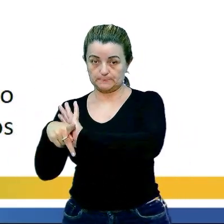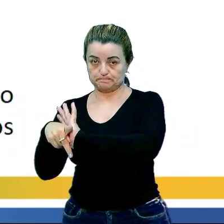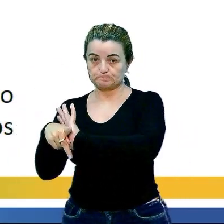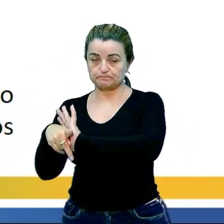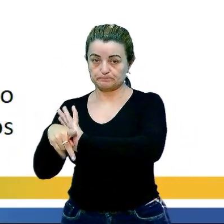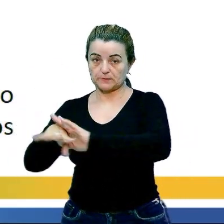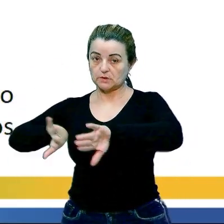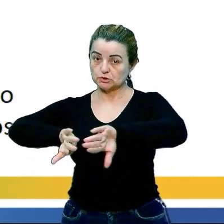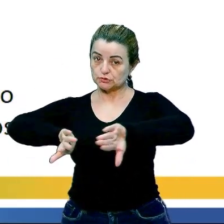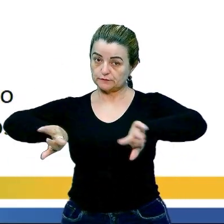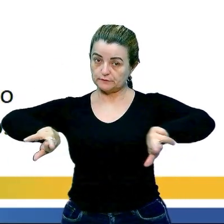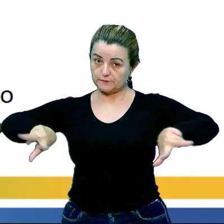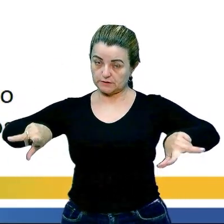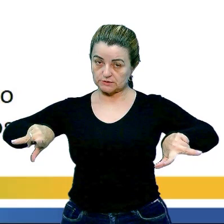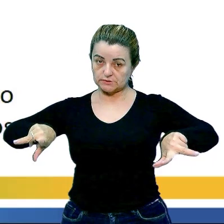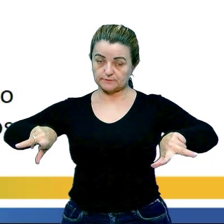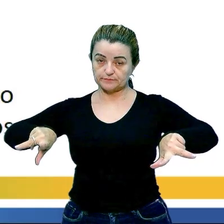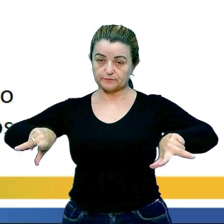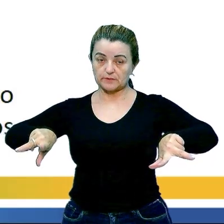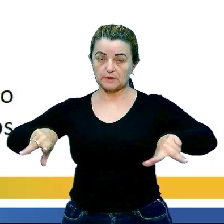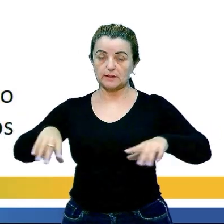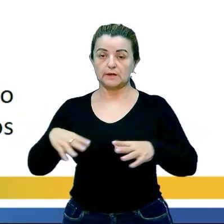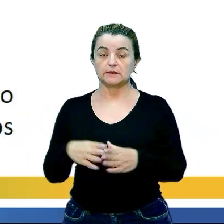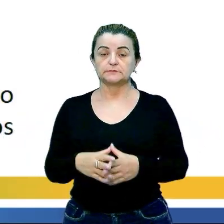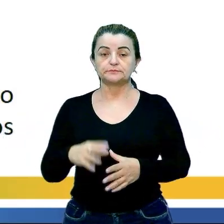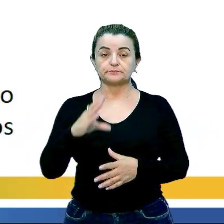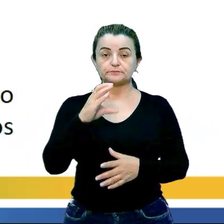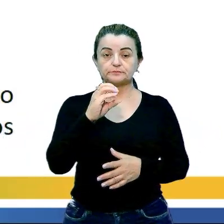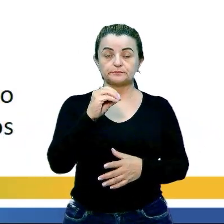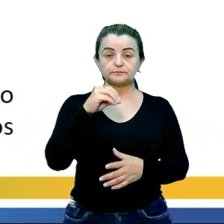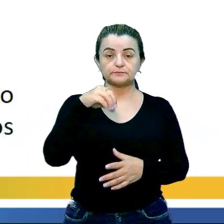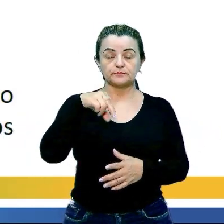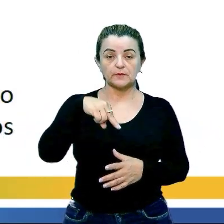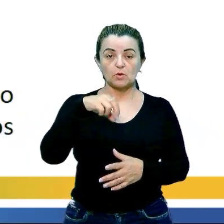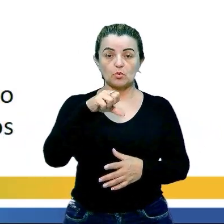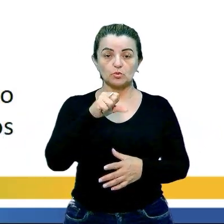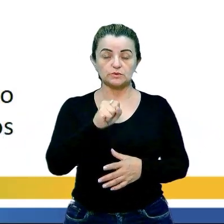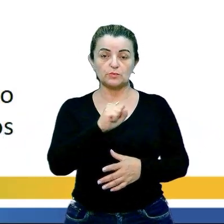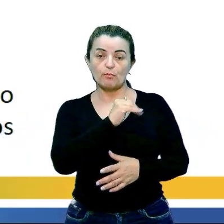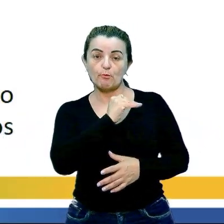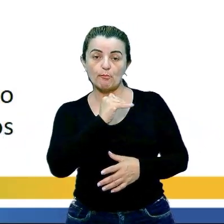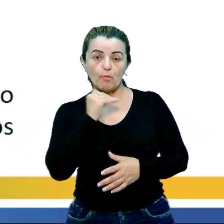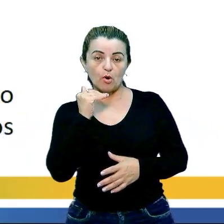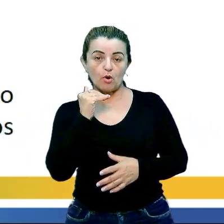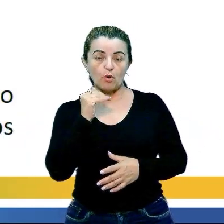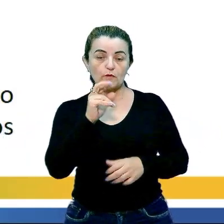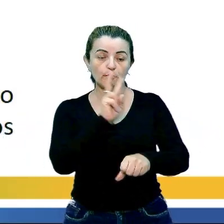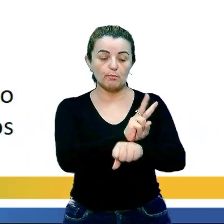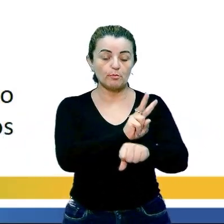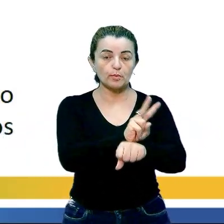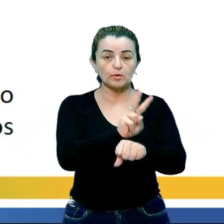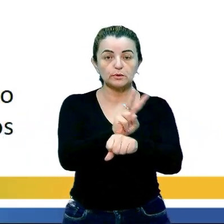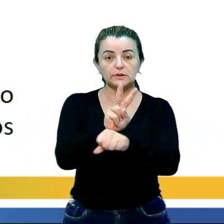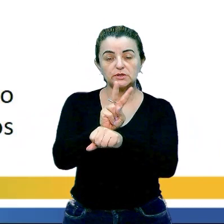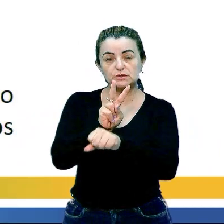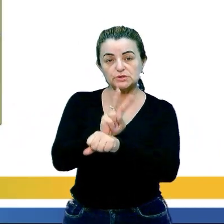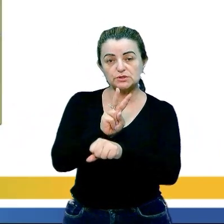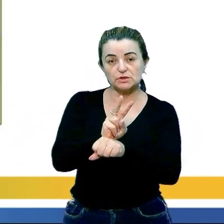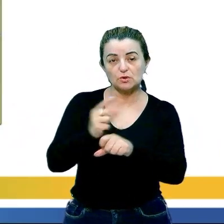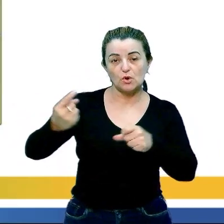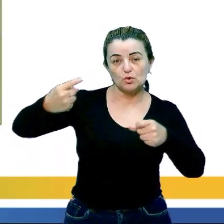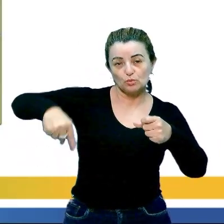E também Constantino XI vai morrer defendendo, né, a Constantinopla dos ataques